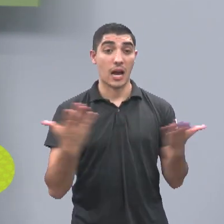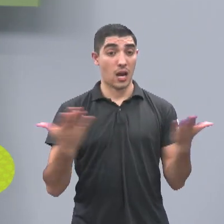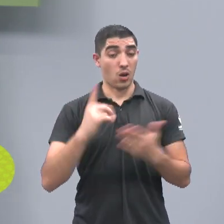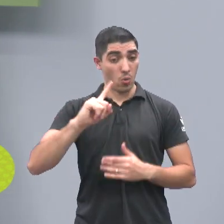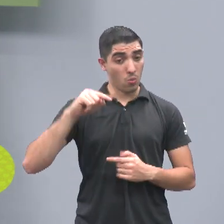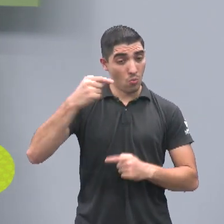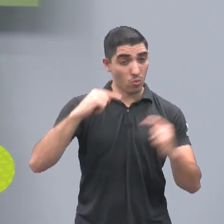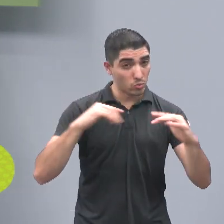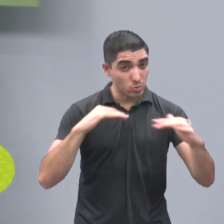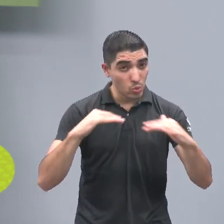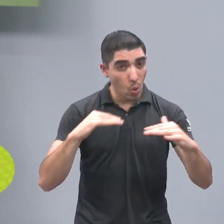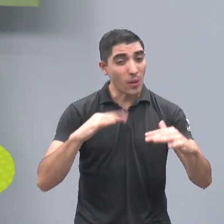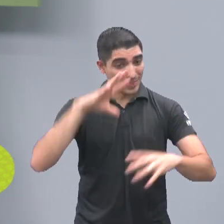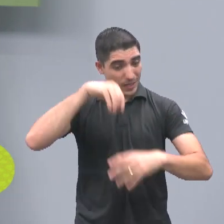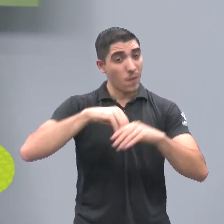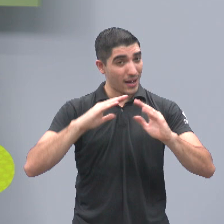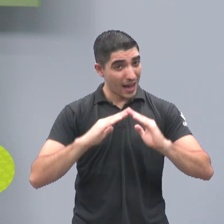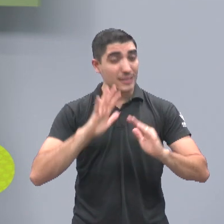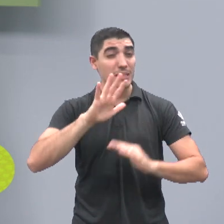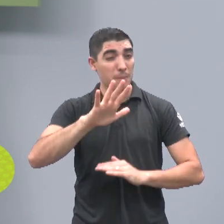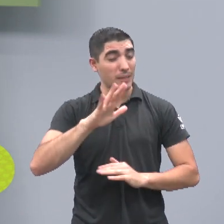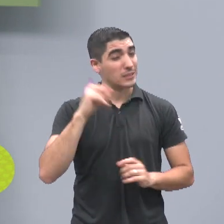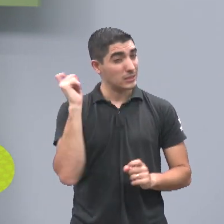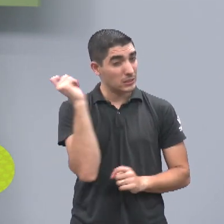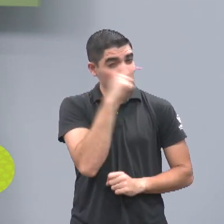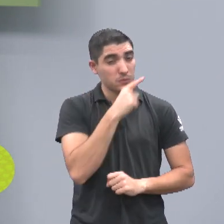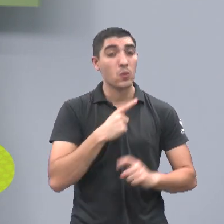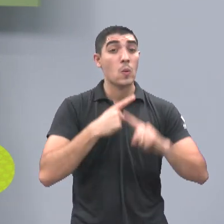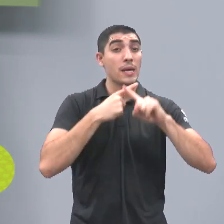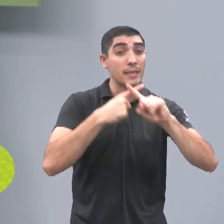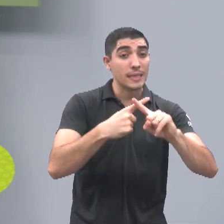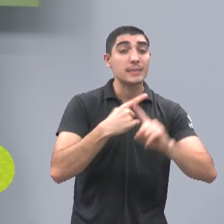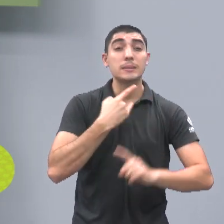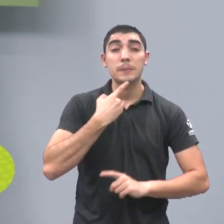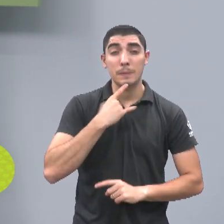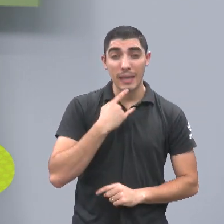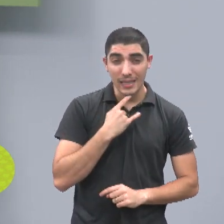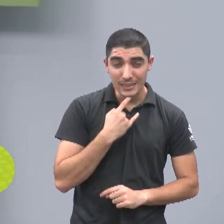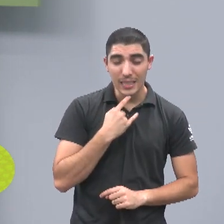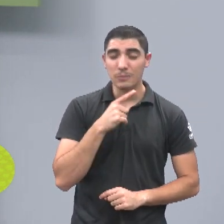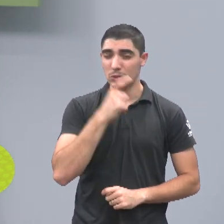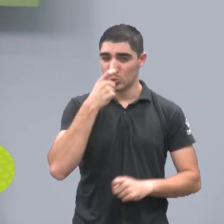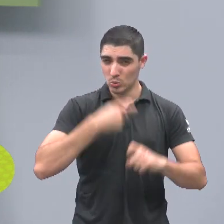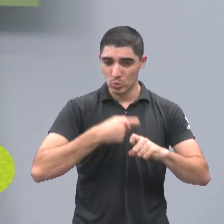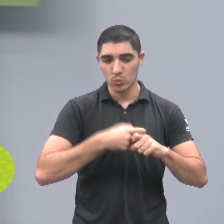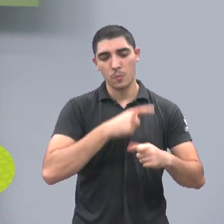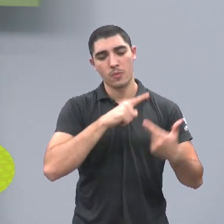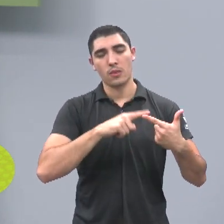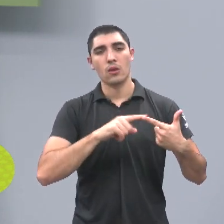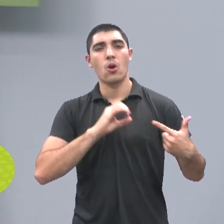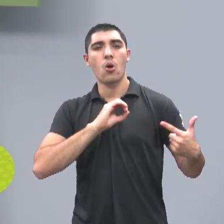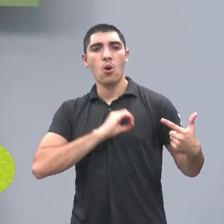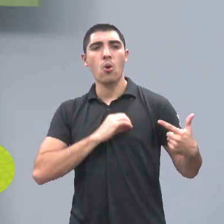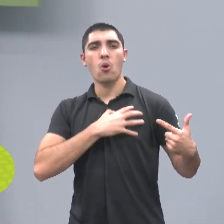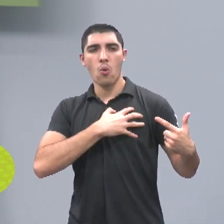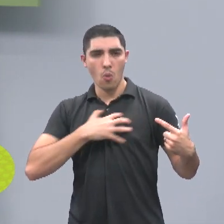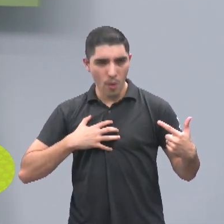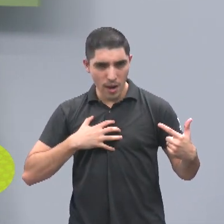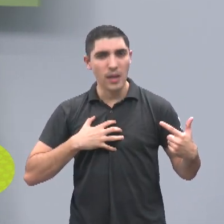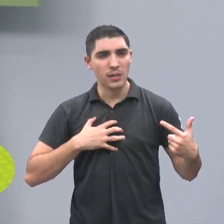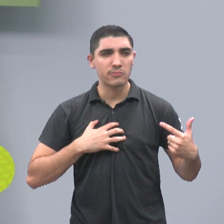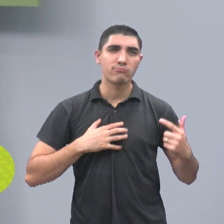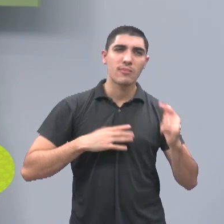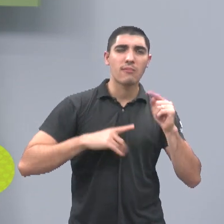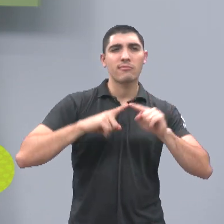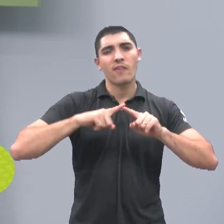são 15 e Capivariano, que são 2 times complicadinhos. O Oeste já está numa descendente, está oscilando bastante,